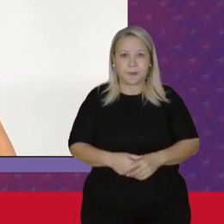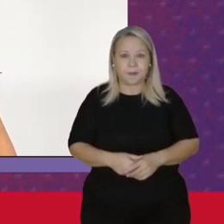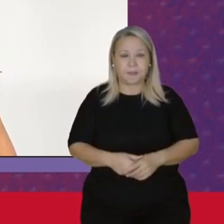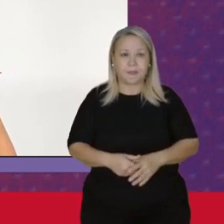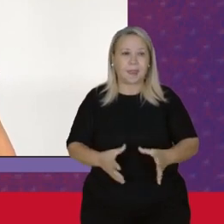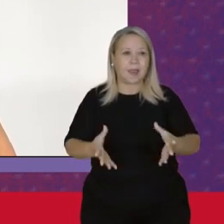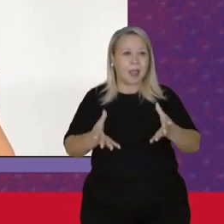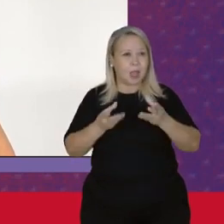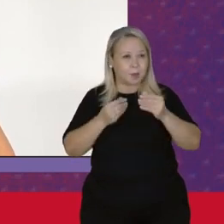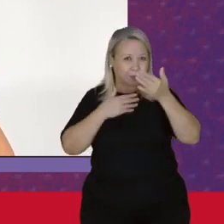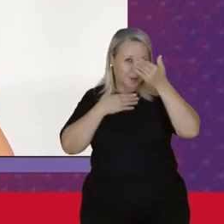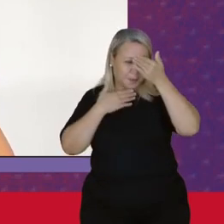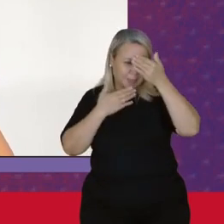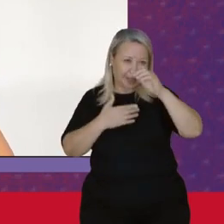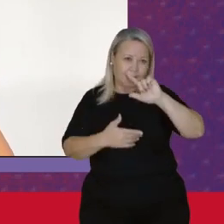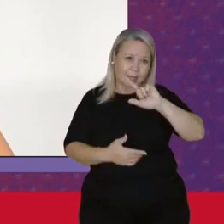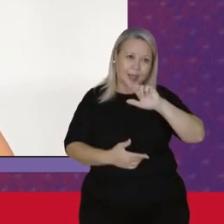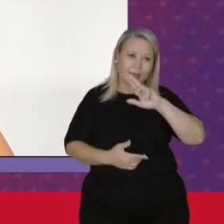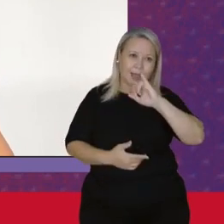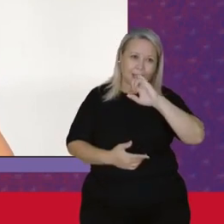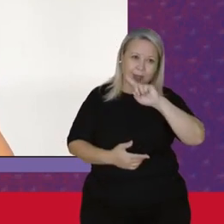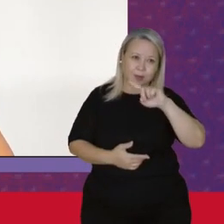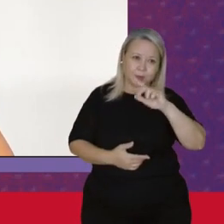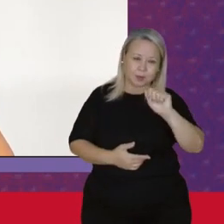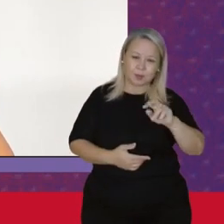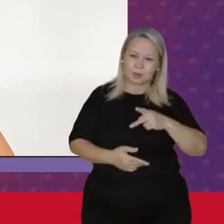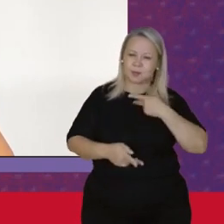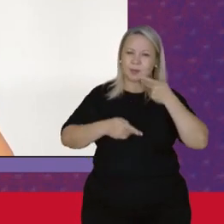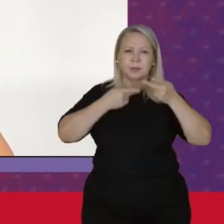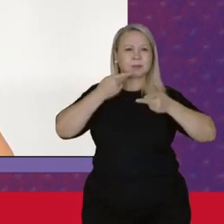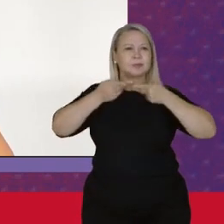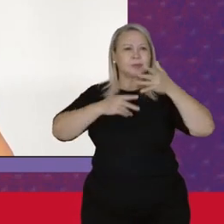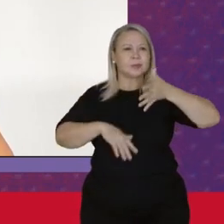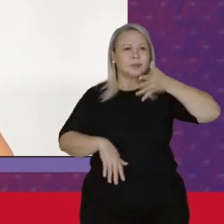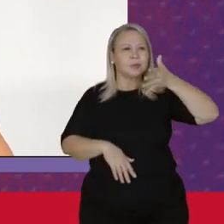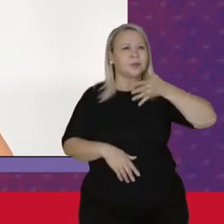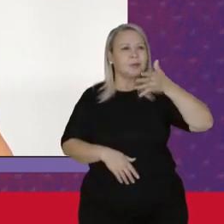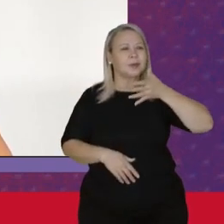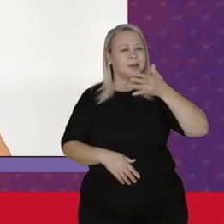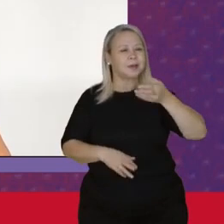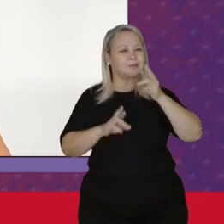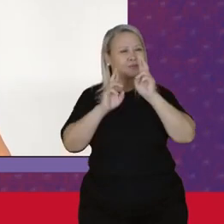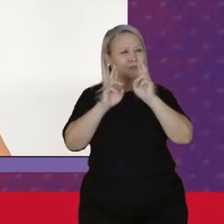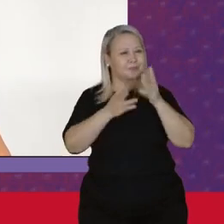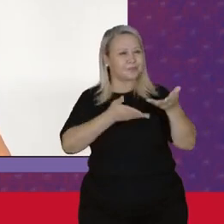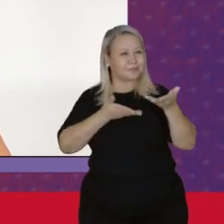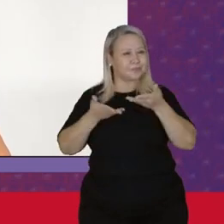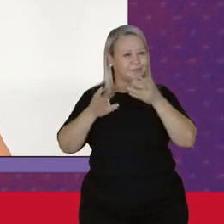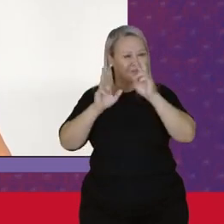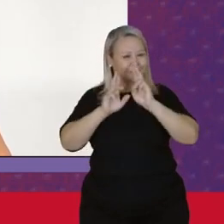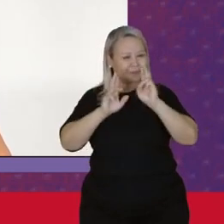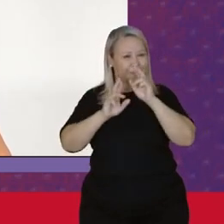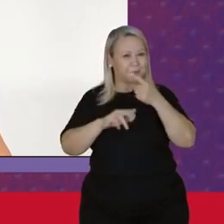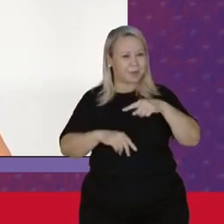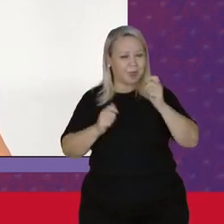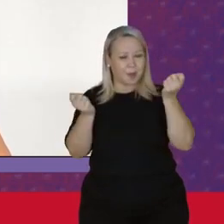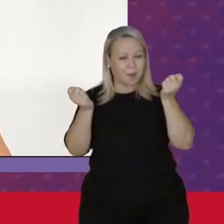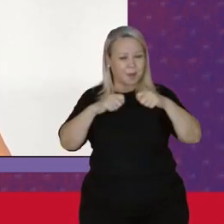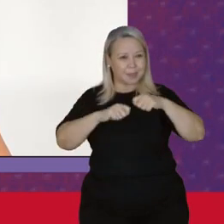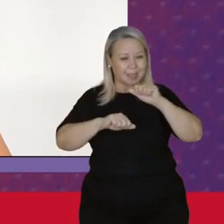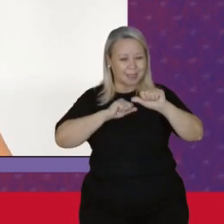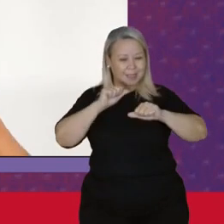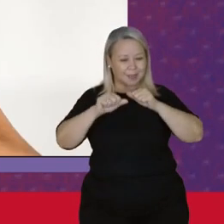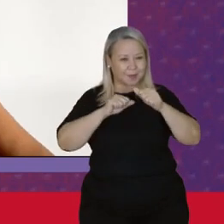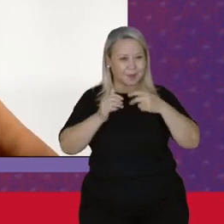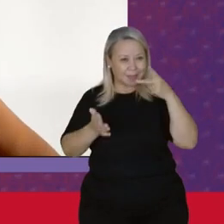Muito obrigada, Luísa. Sua fala nos traz esperança, a possibilidade de